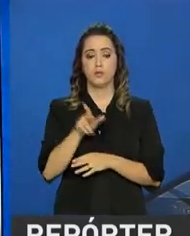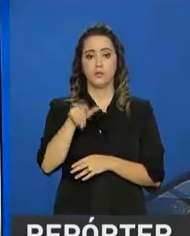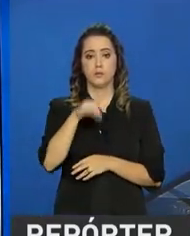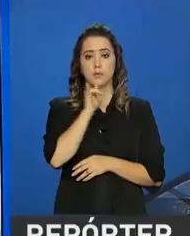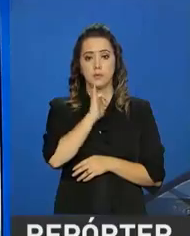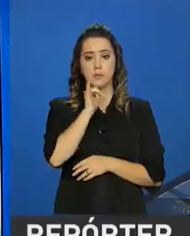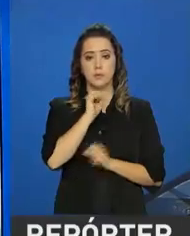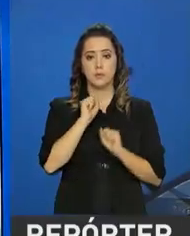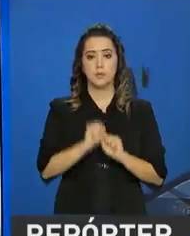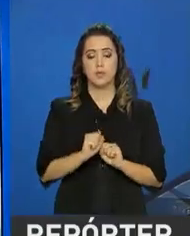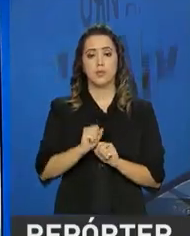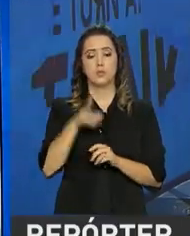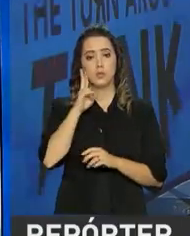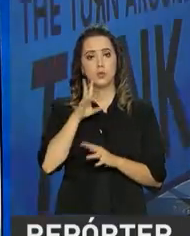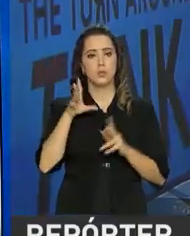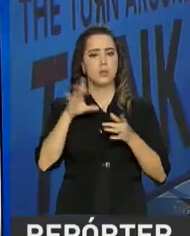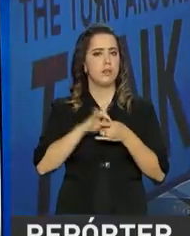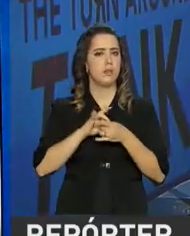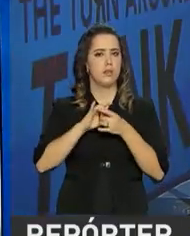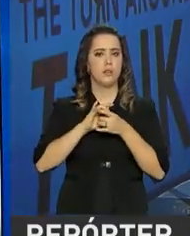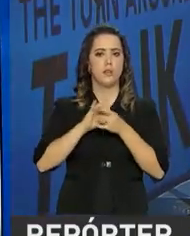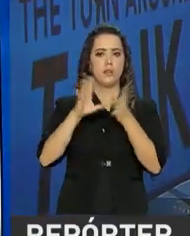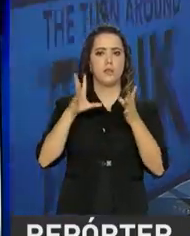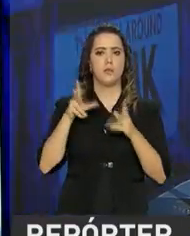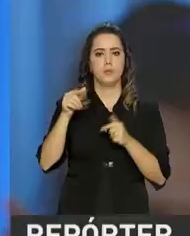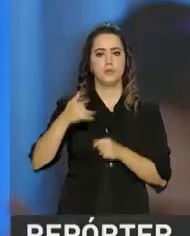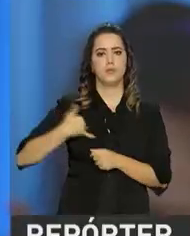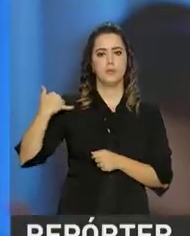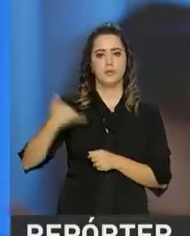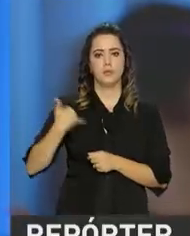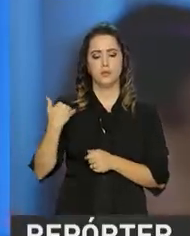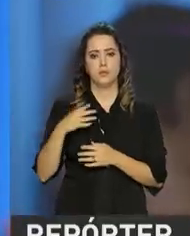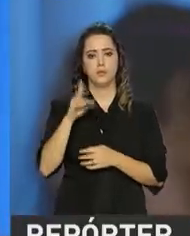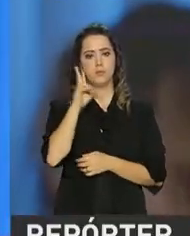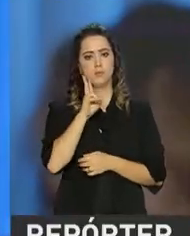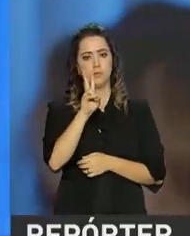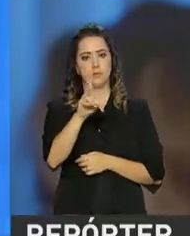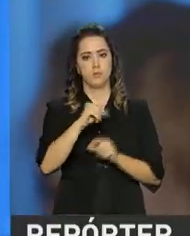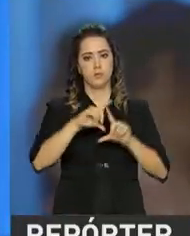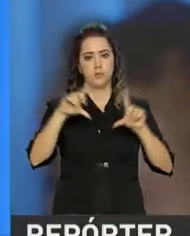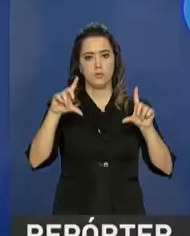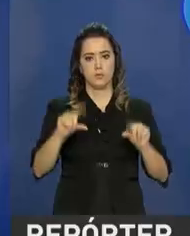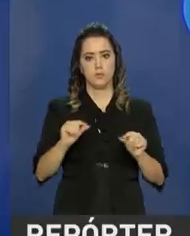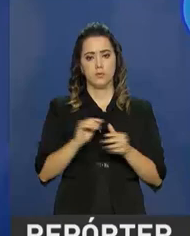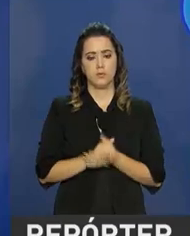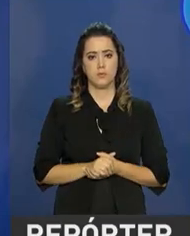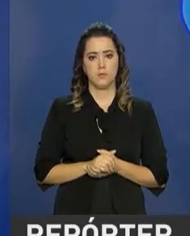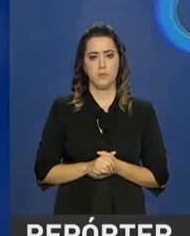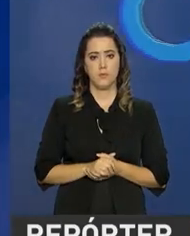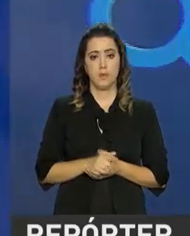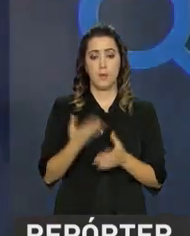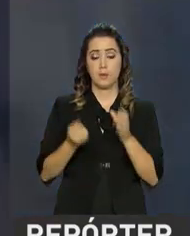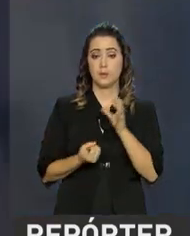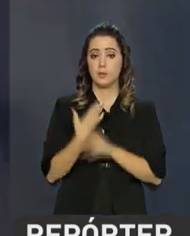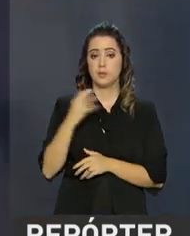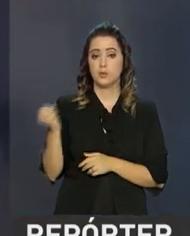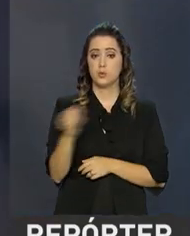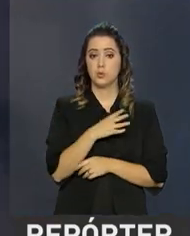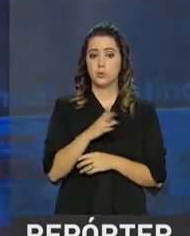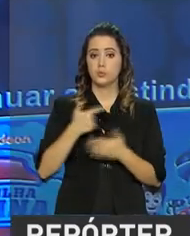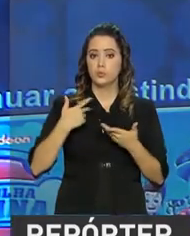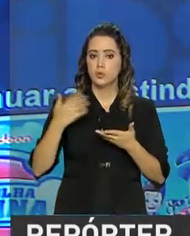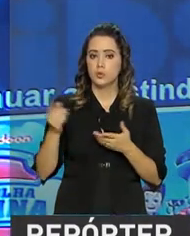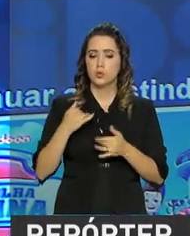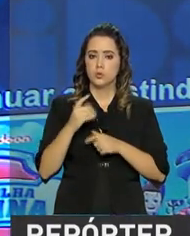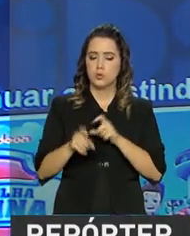pode ser assistido por pessoas de todas as idades. E a classificação está aqui, na capa. Mas o surgimento de novas mídias,